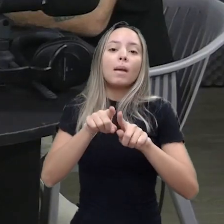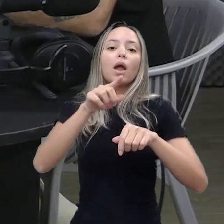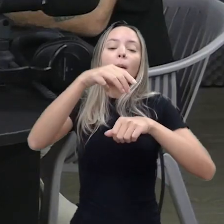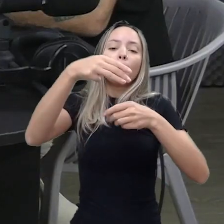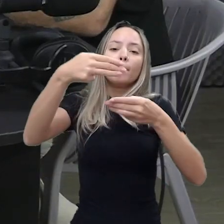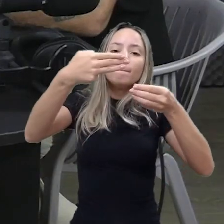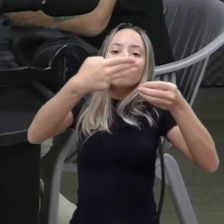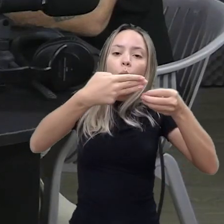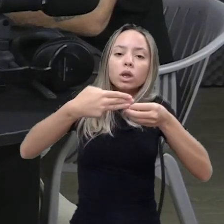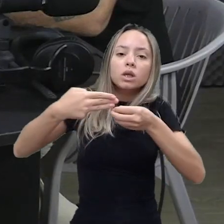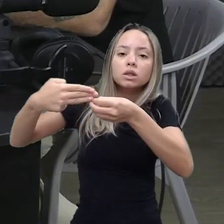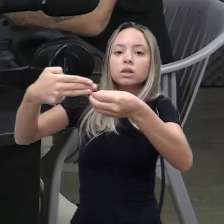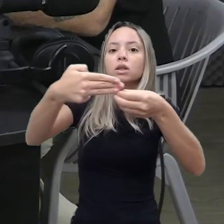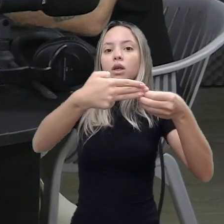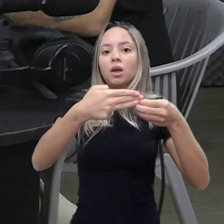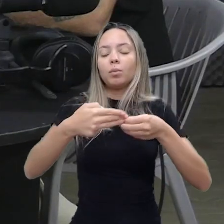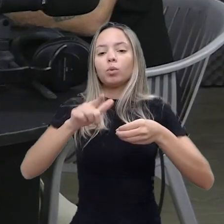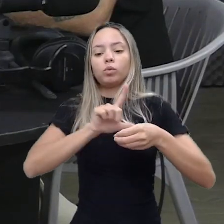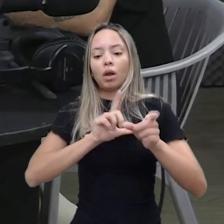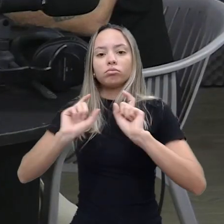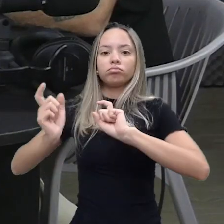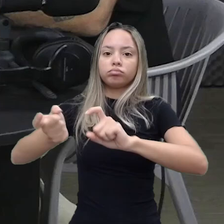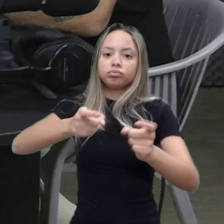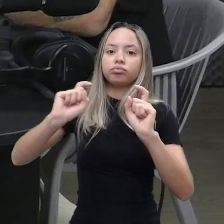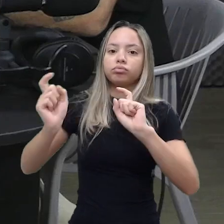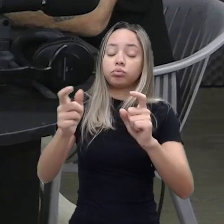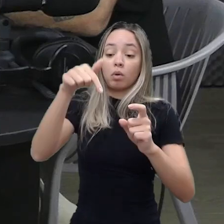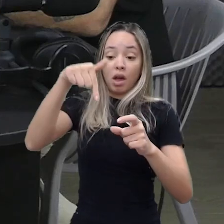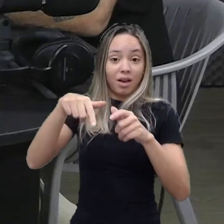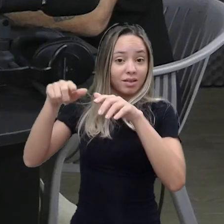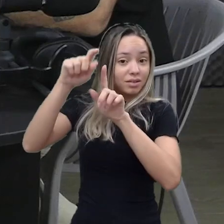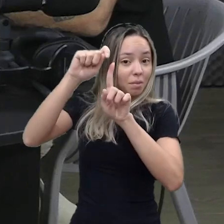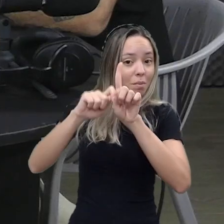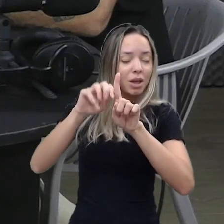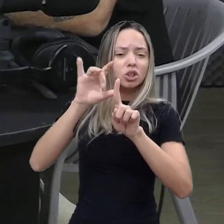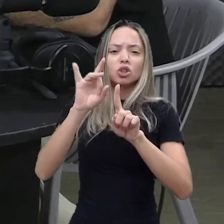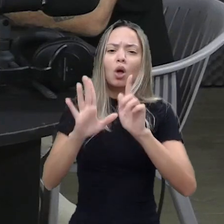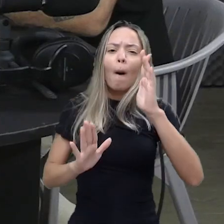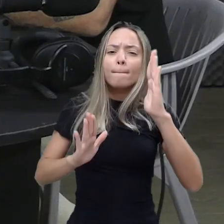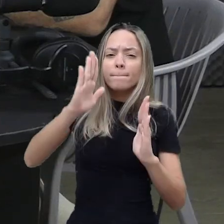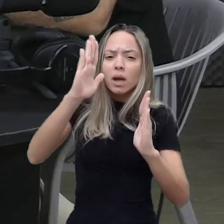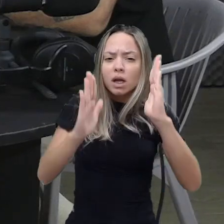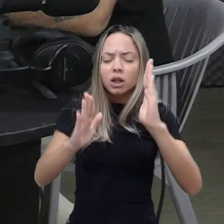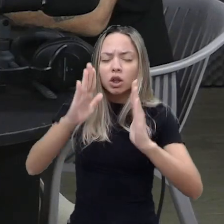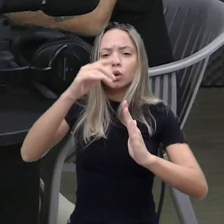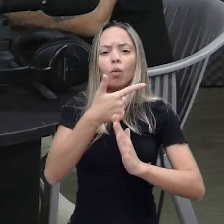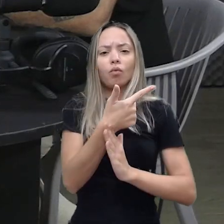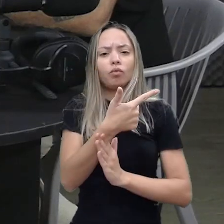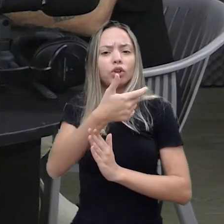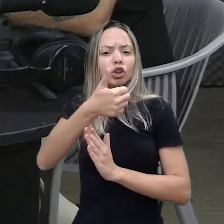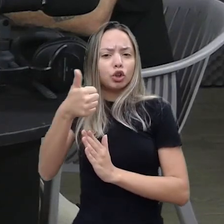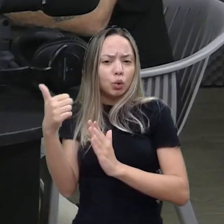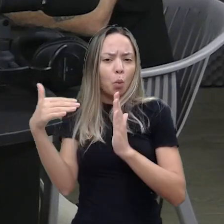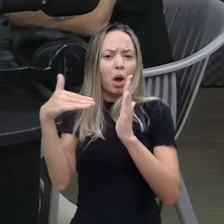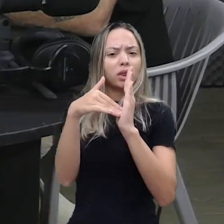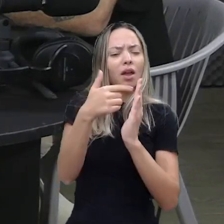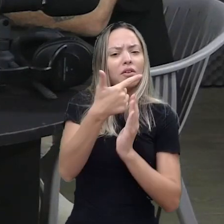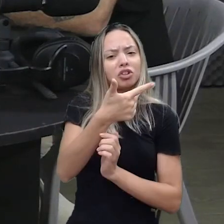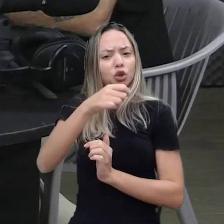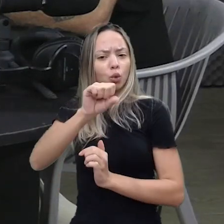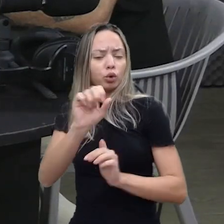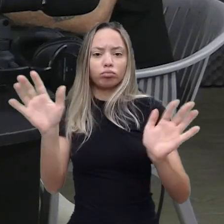fazendo discussões, né, durante esse mês inteiro, não só durante o período de 21 a 28, mas durante todo o mês de